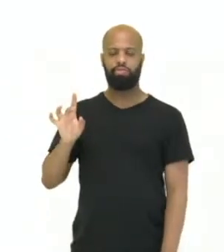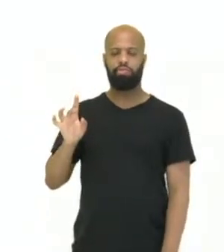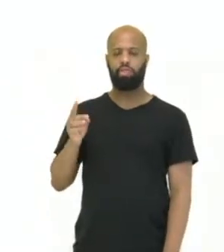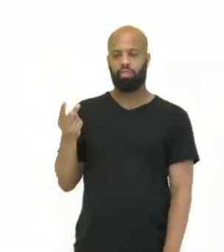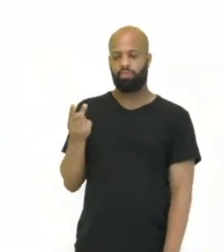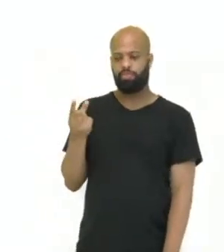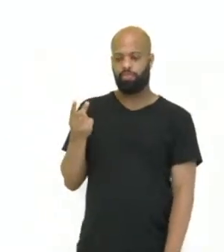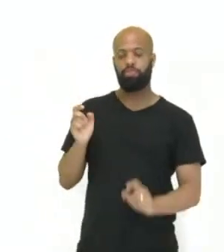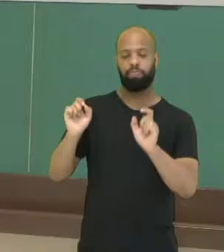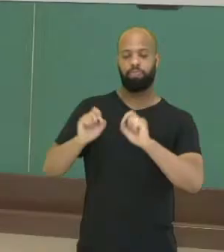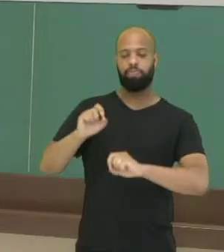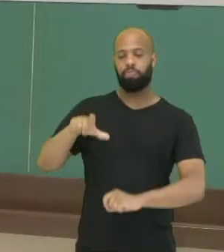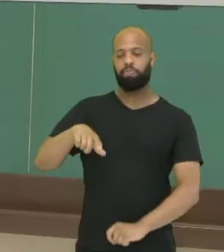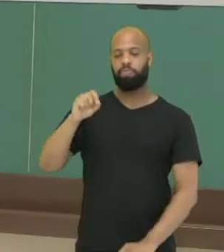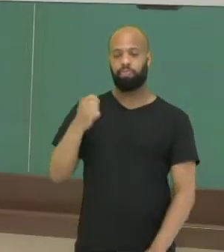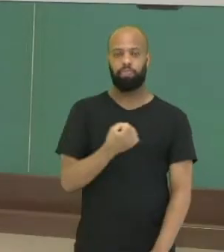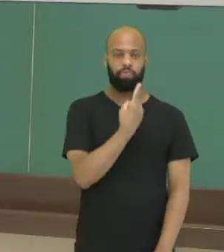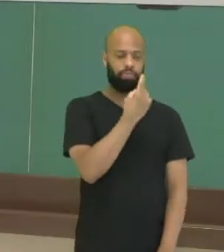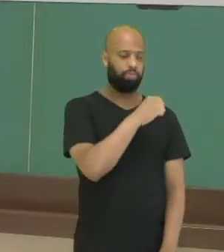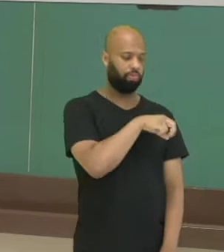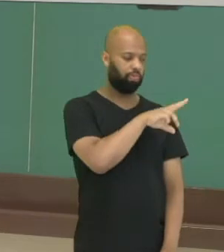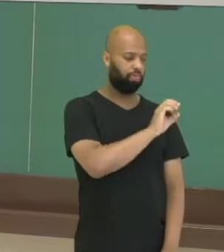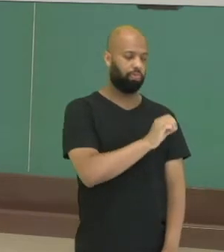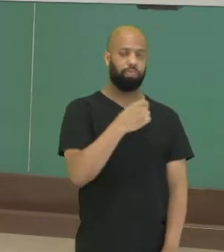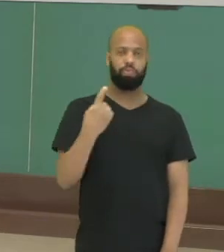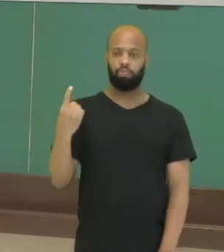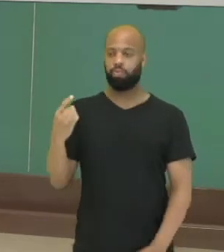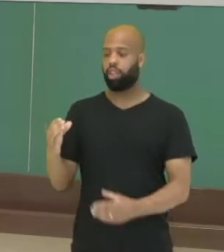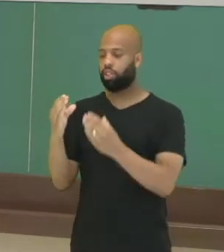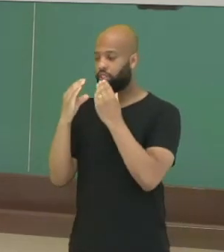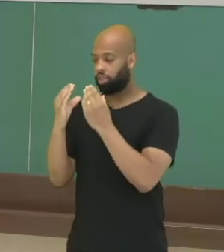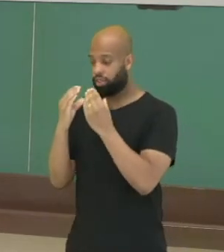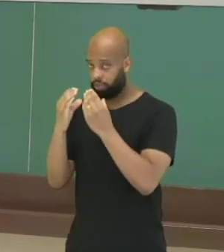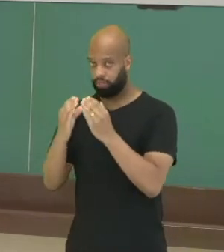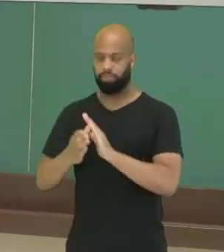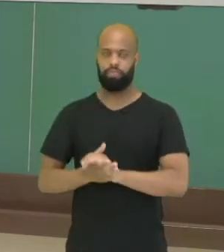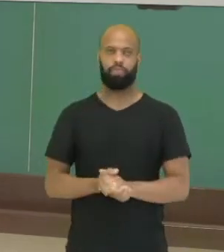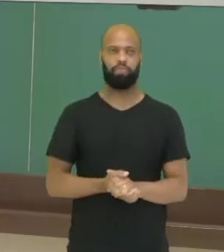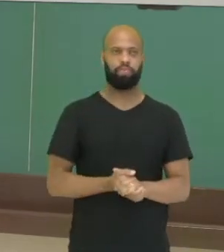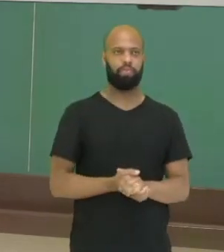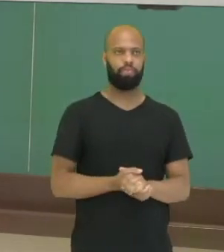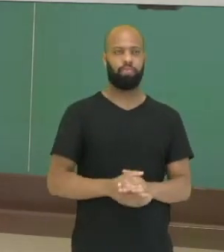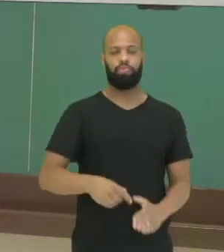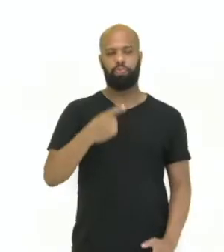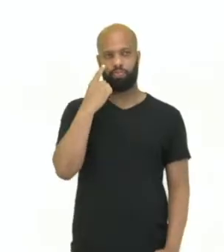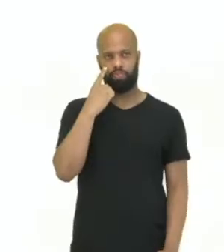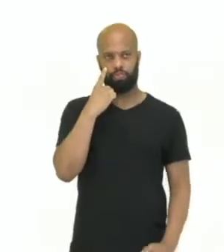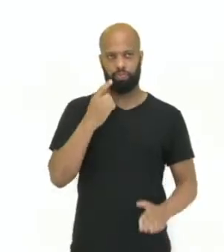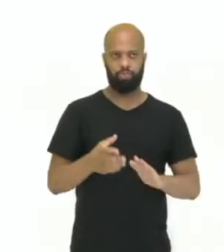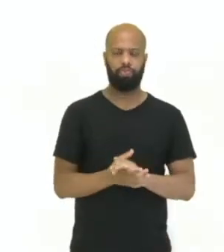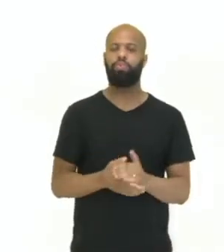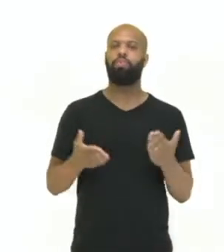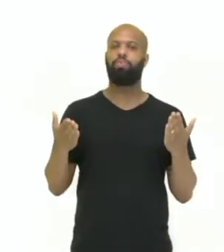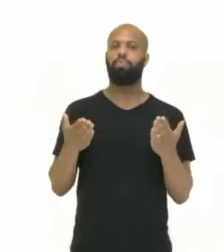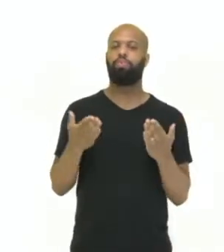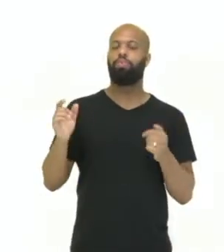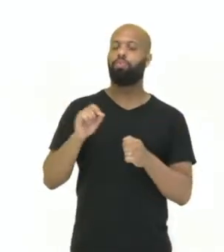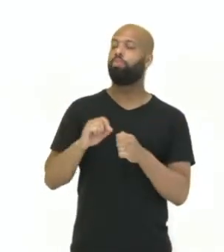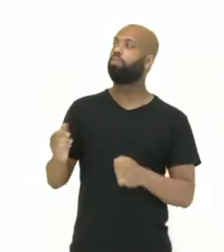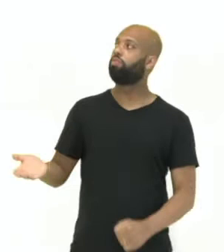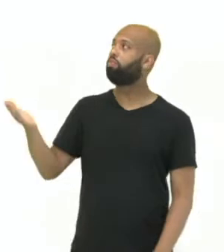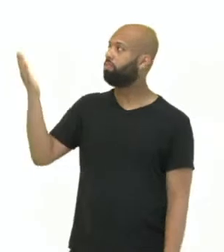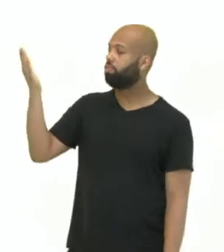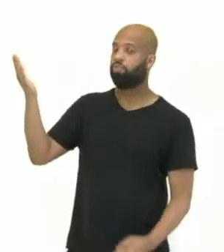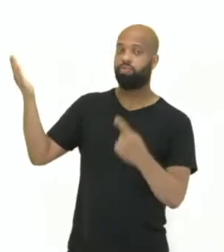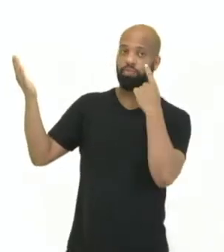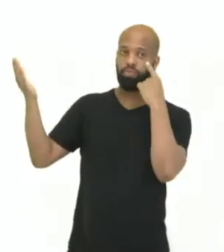pode escolher um suco e um sanduíche? Vamos lá. Agora a gente fez para vocês